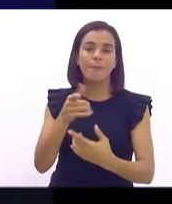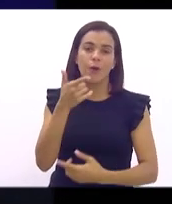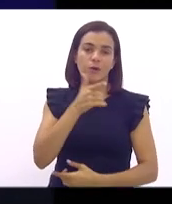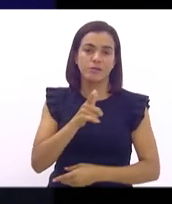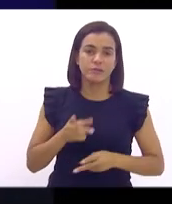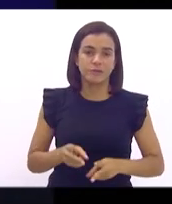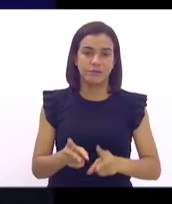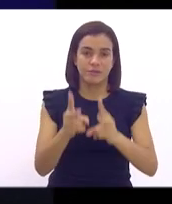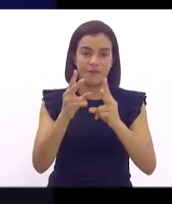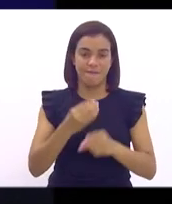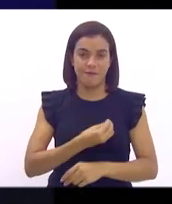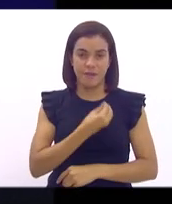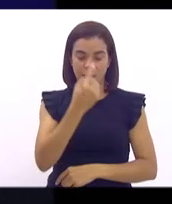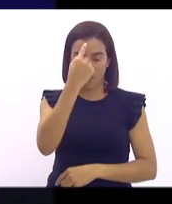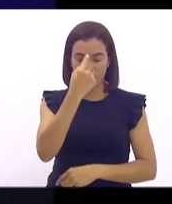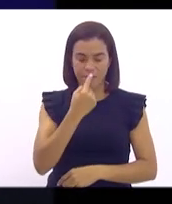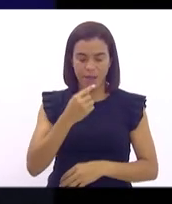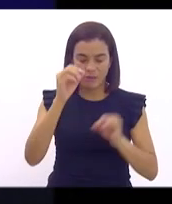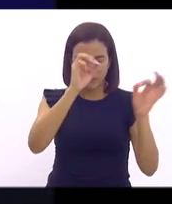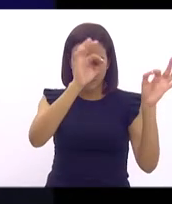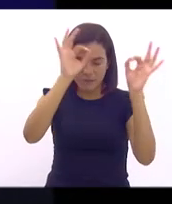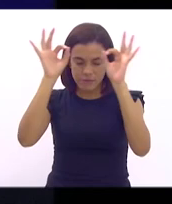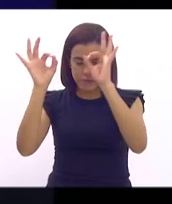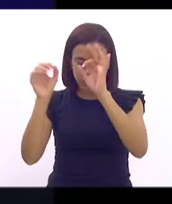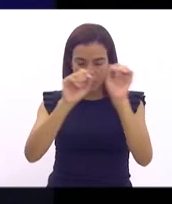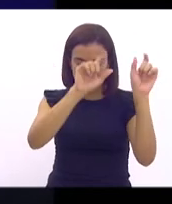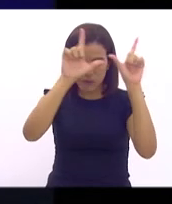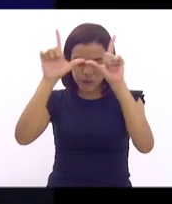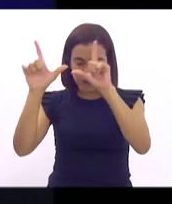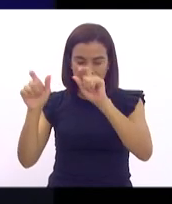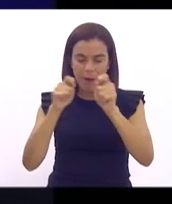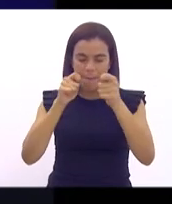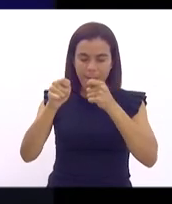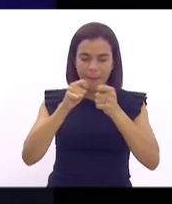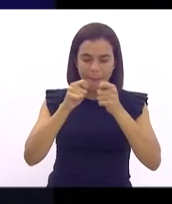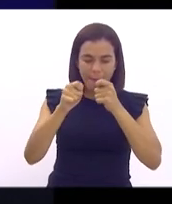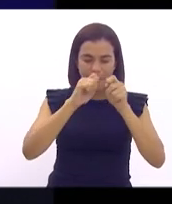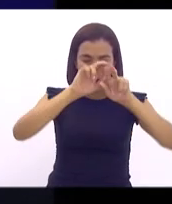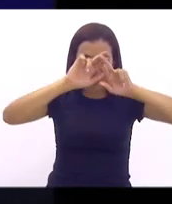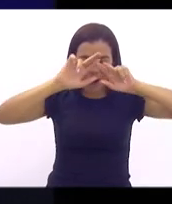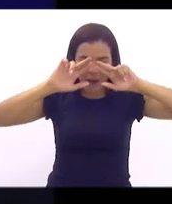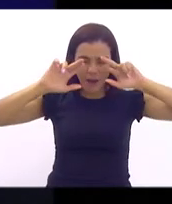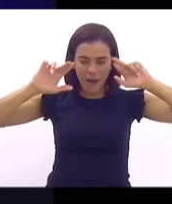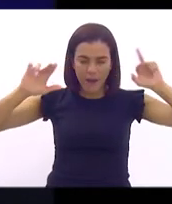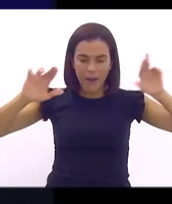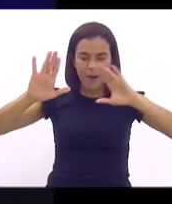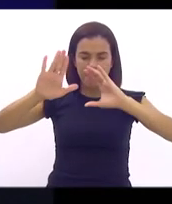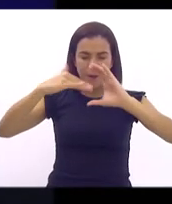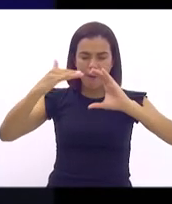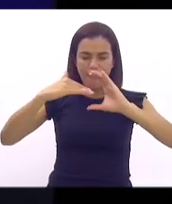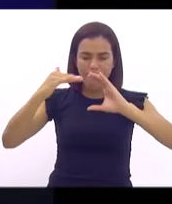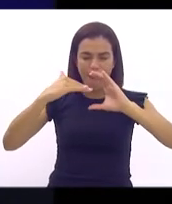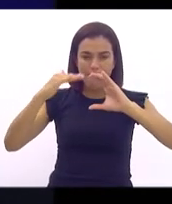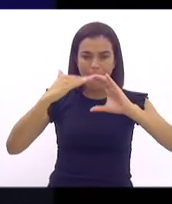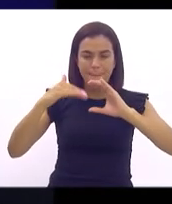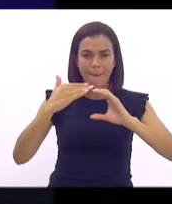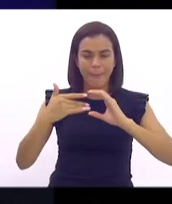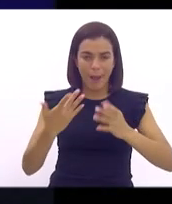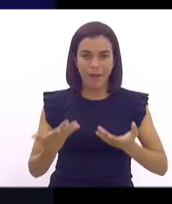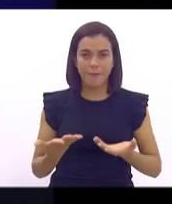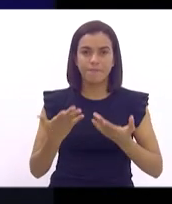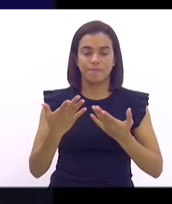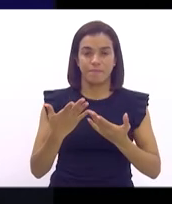com essas imagens, com vídeos, com podcast, com o recebimento de Pix todo dia,